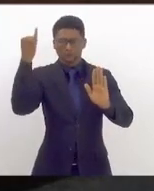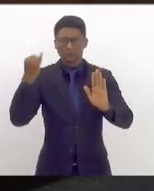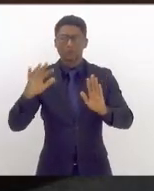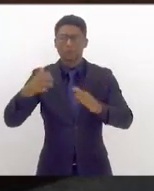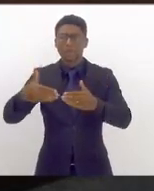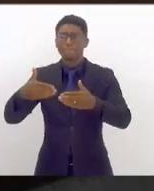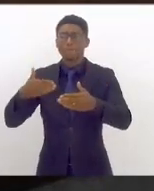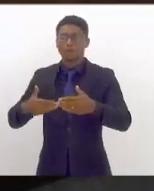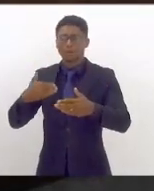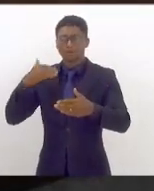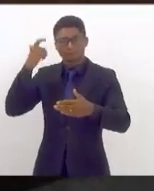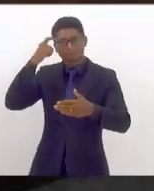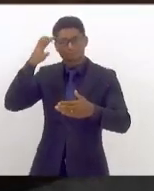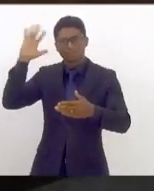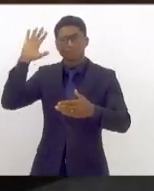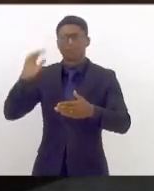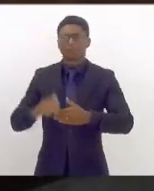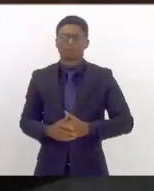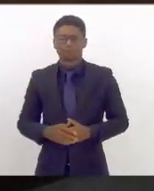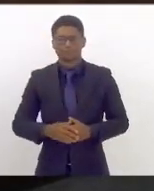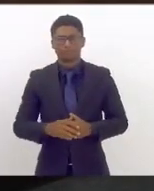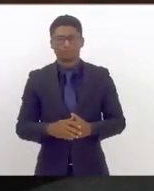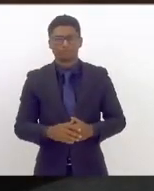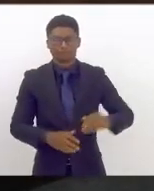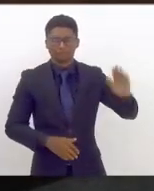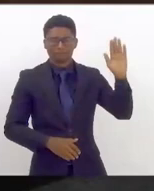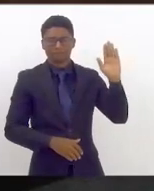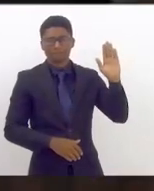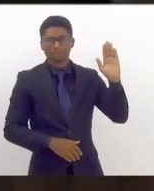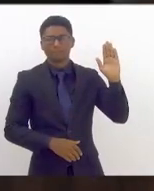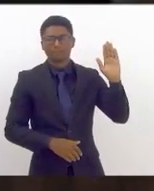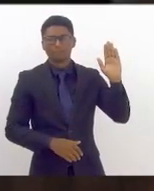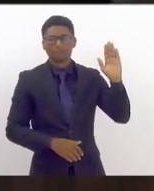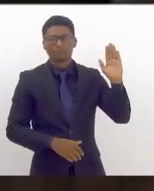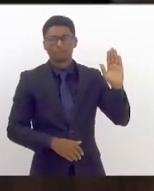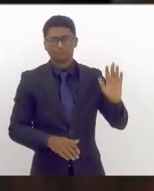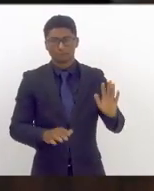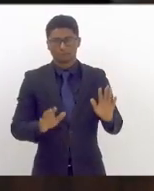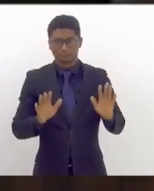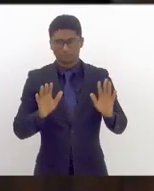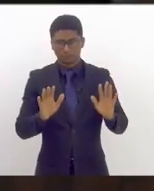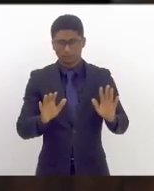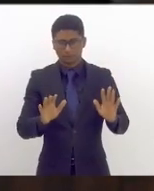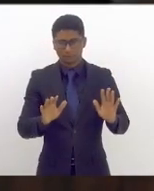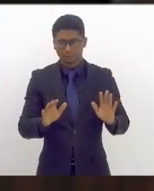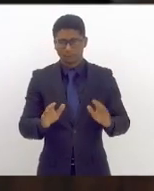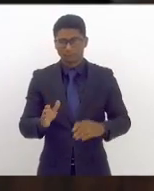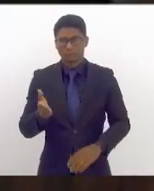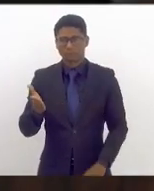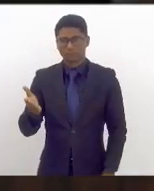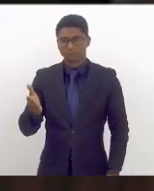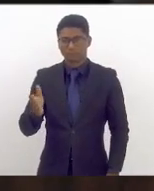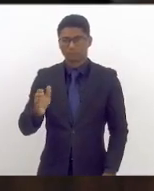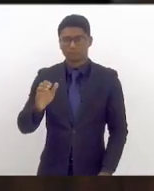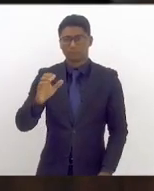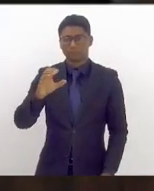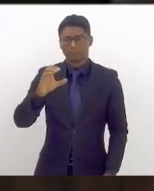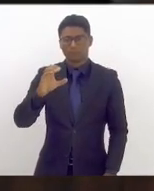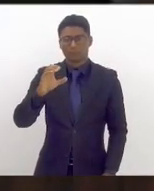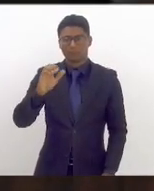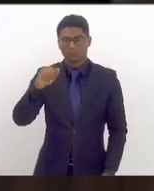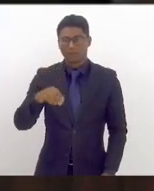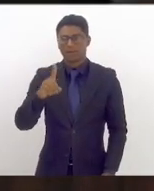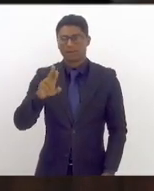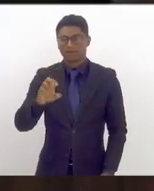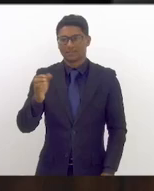vitória presente eu para fazer o contraponto do encaminhamento Deputado André Correia